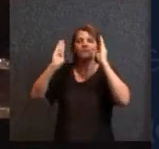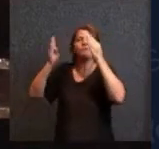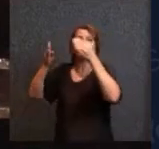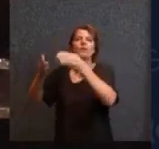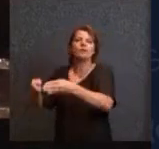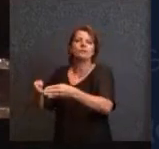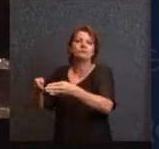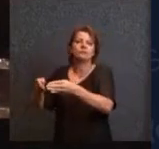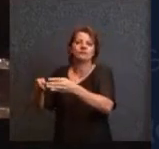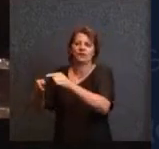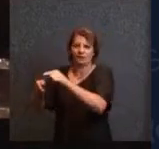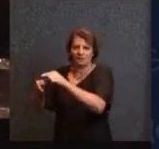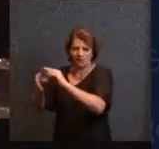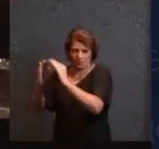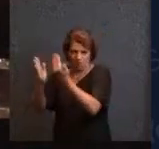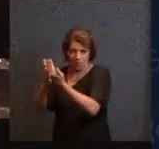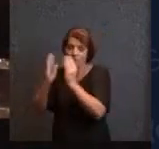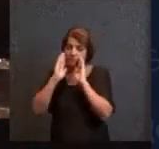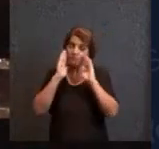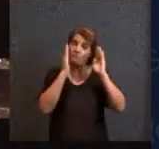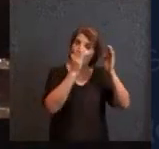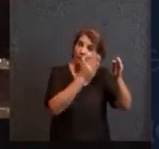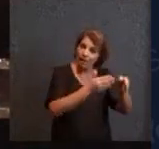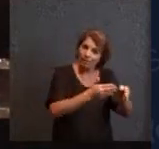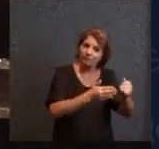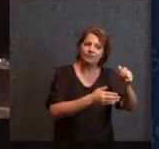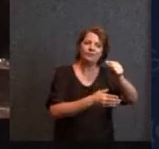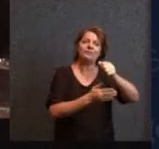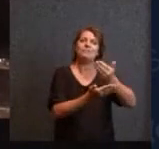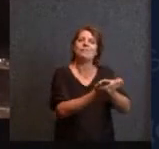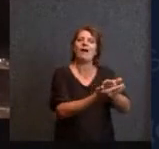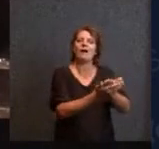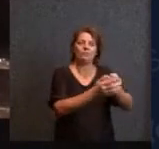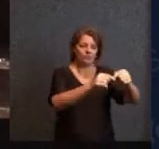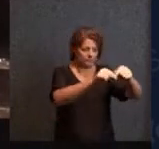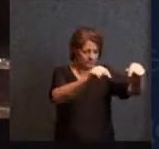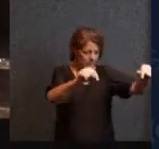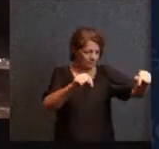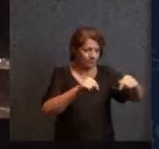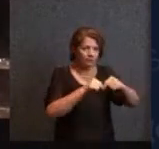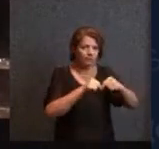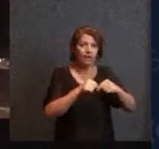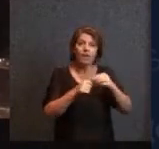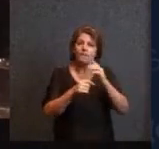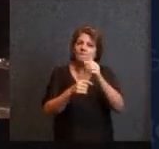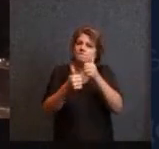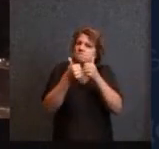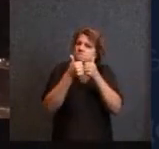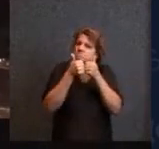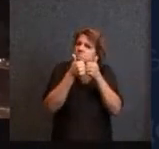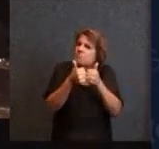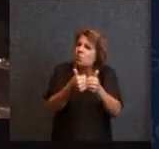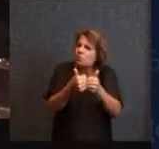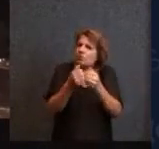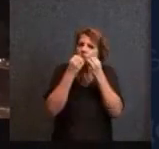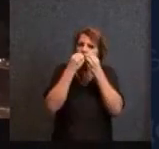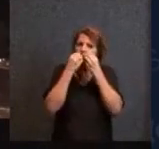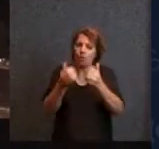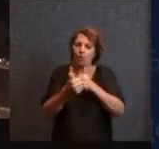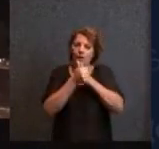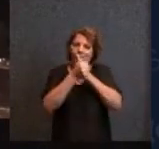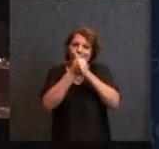sala de aula, na escola. E um bom acompanhamento gera as